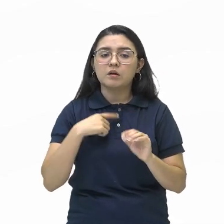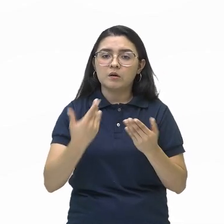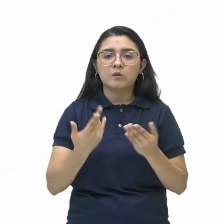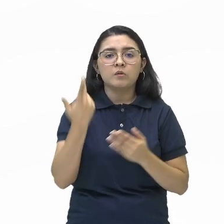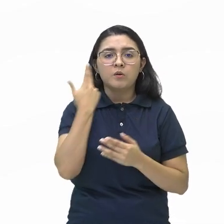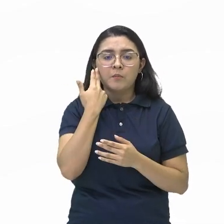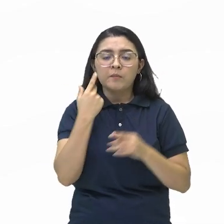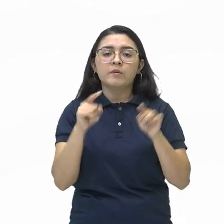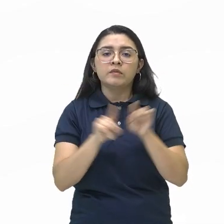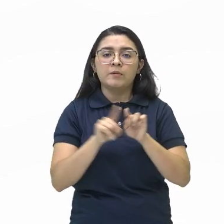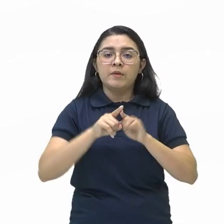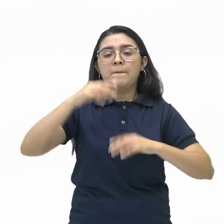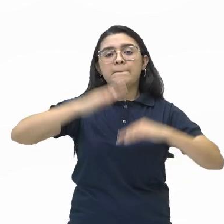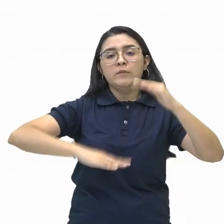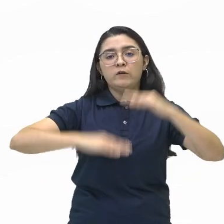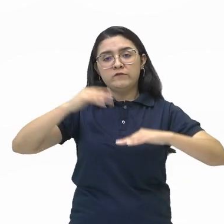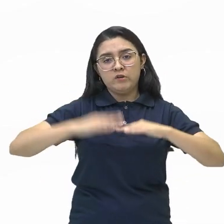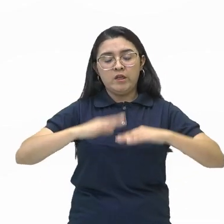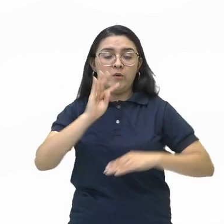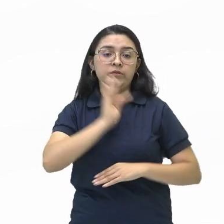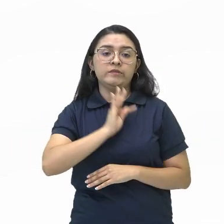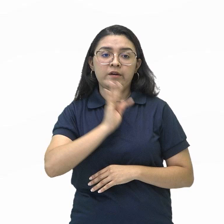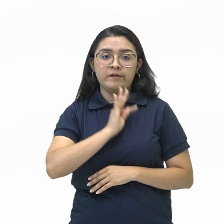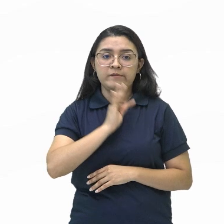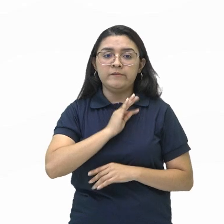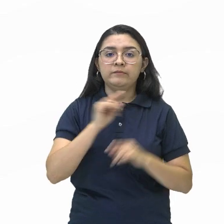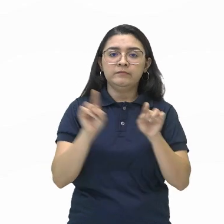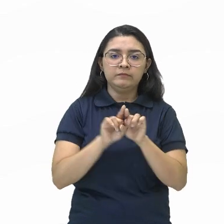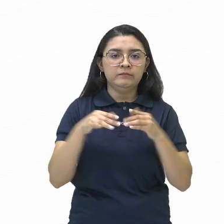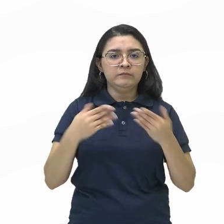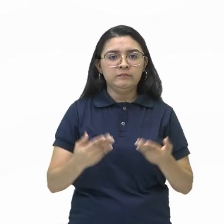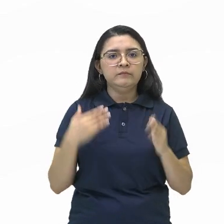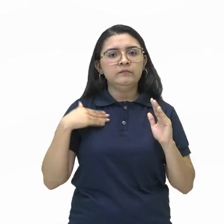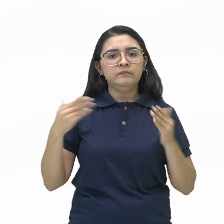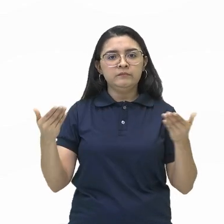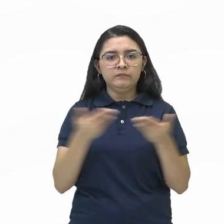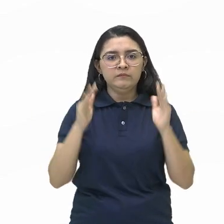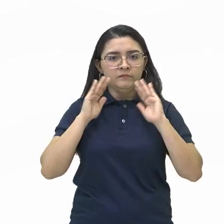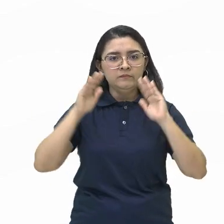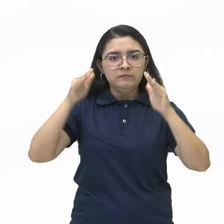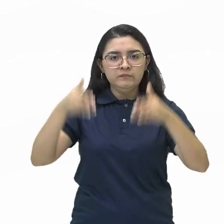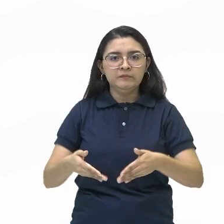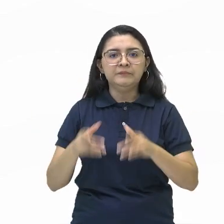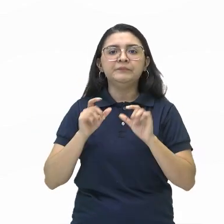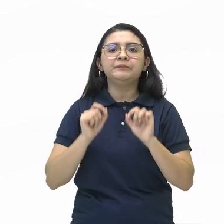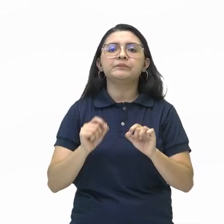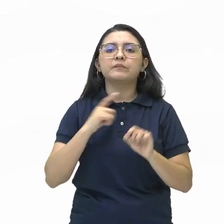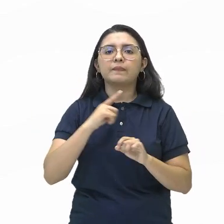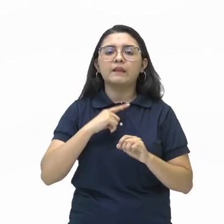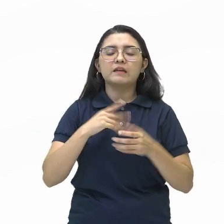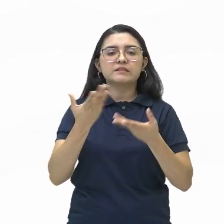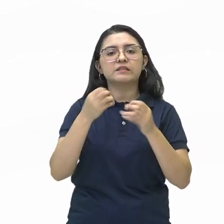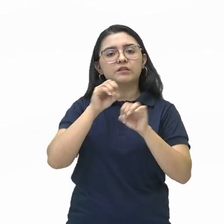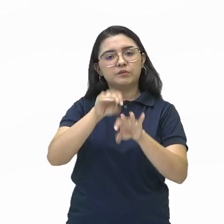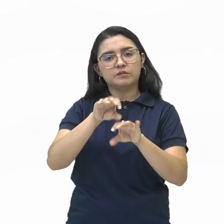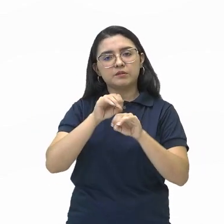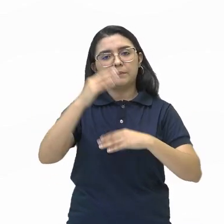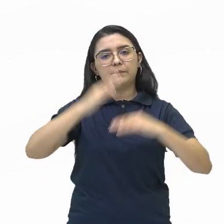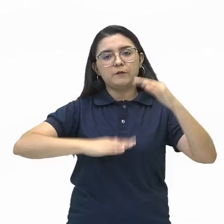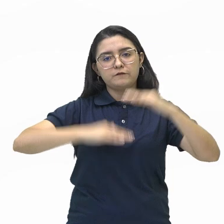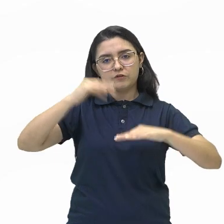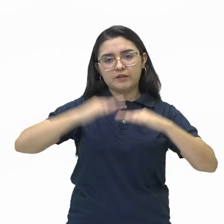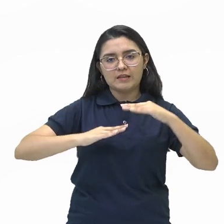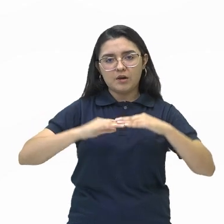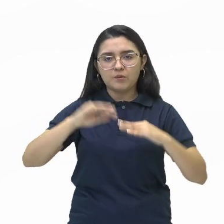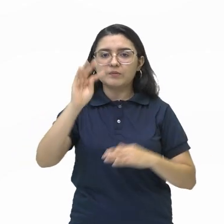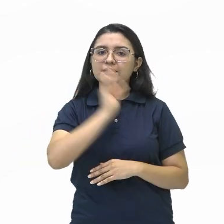regular, como uma regulação profissional, técnica. Então, aqui a gente vai dar um enfoque na questão dessa educação profissional